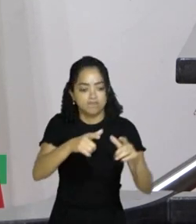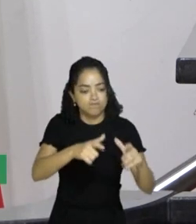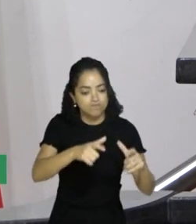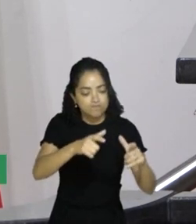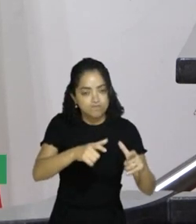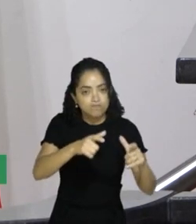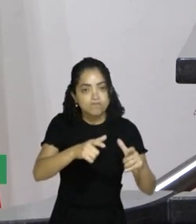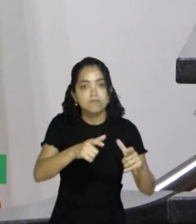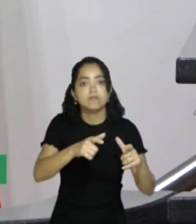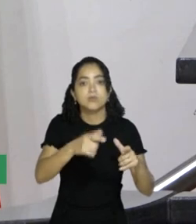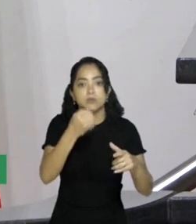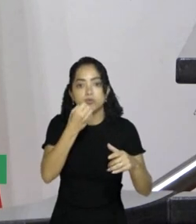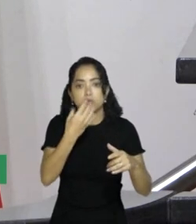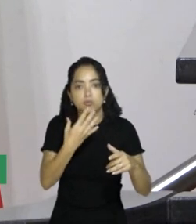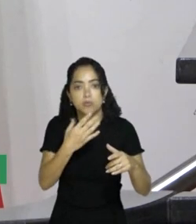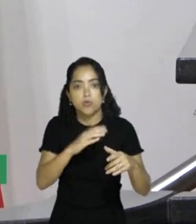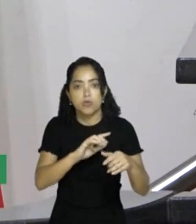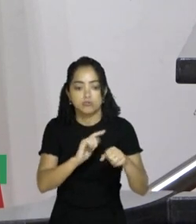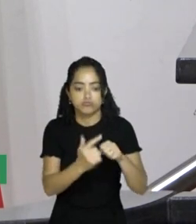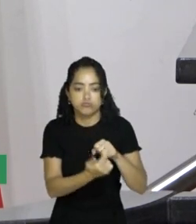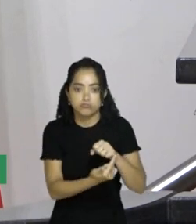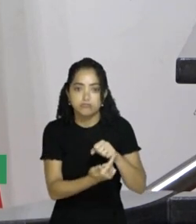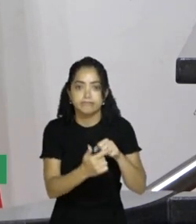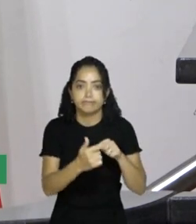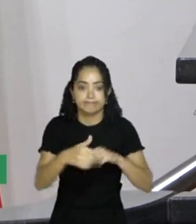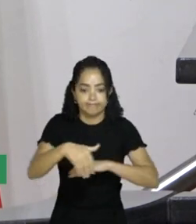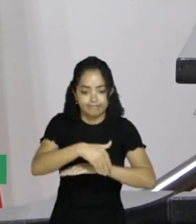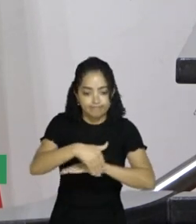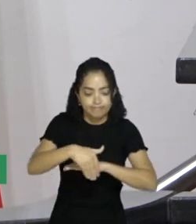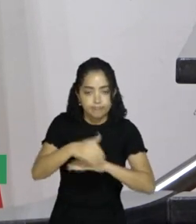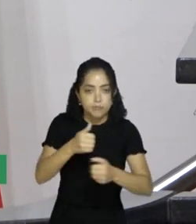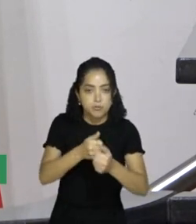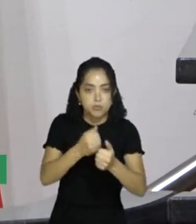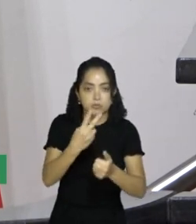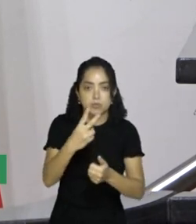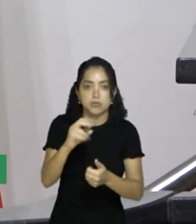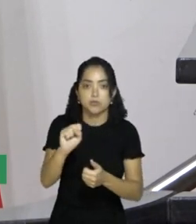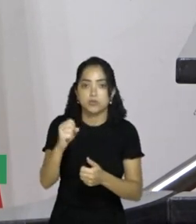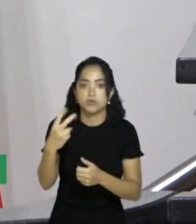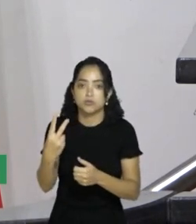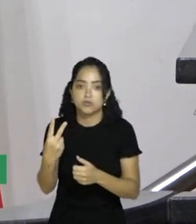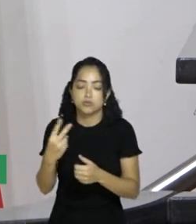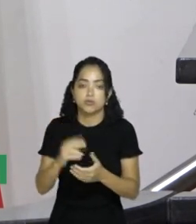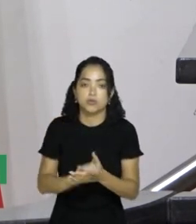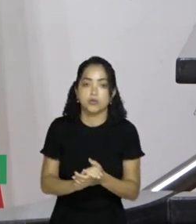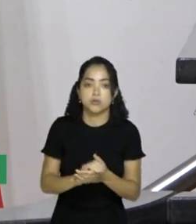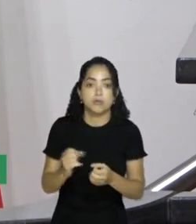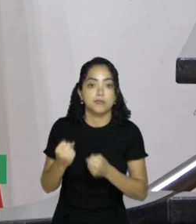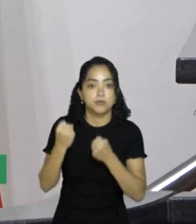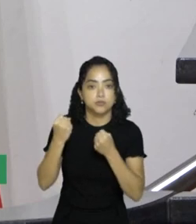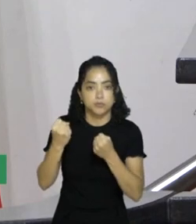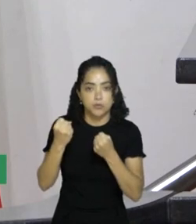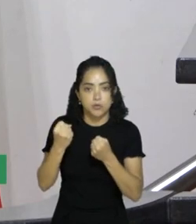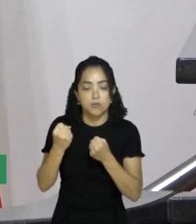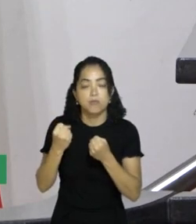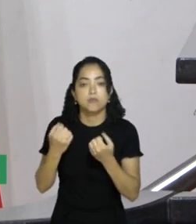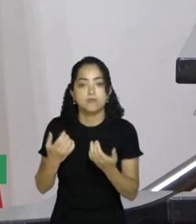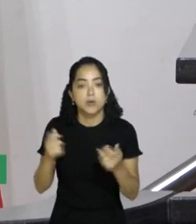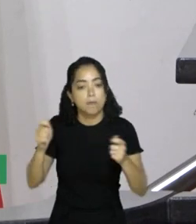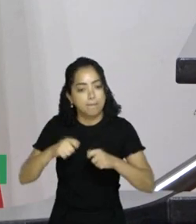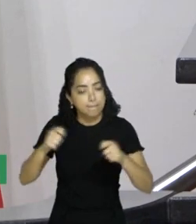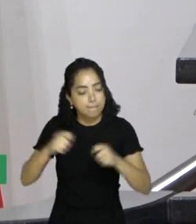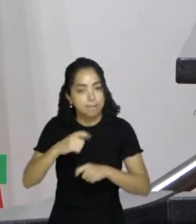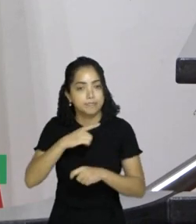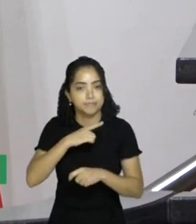geograficamente as margens da br-282 uma cidade pujante uma cidade com é muito potencial